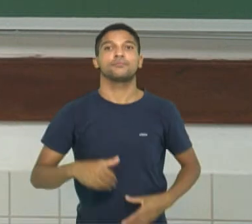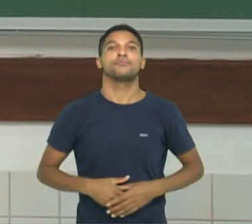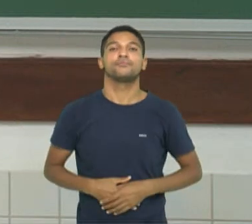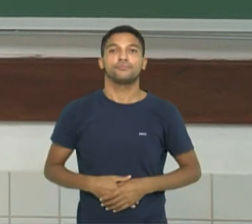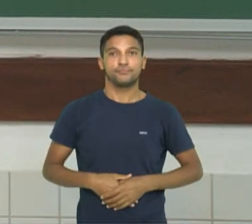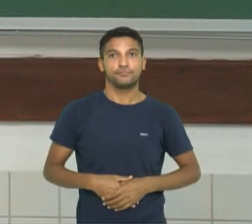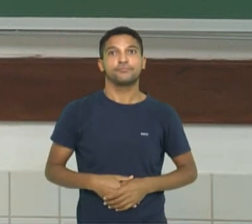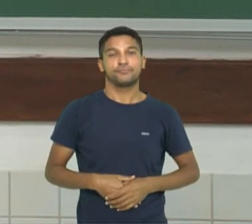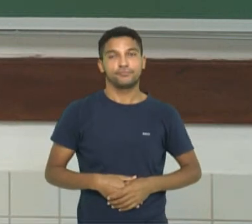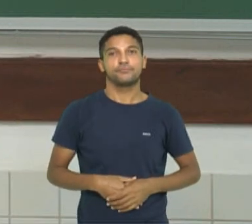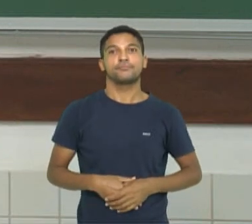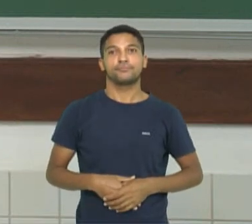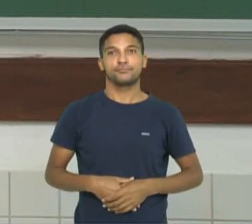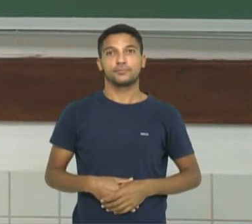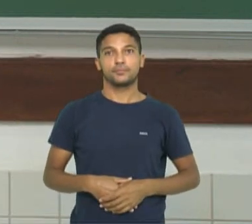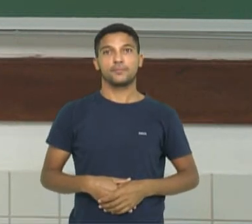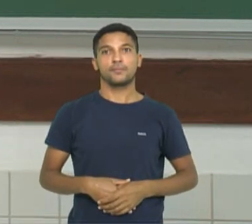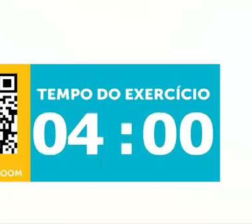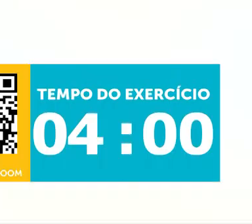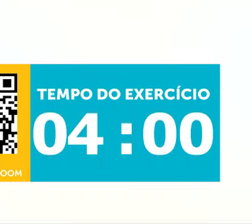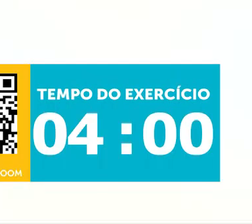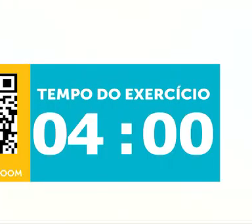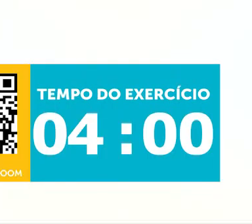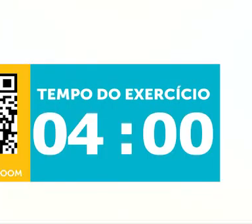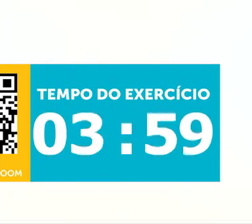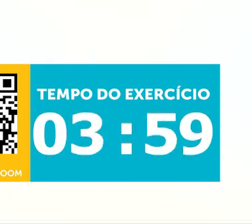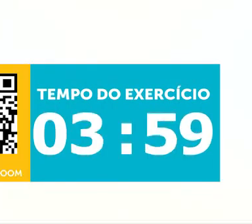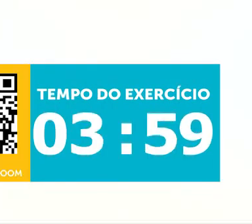oração coordenada assindética.